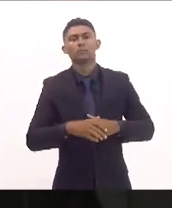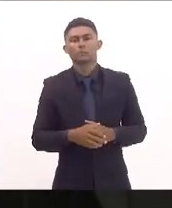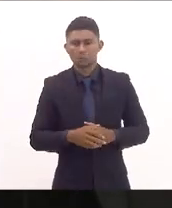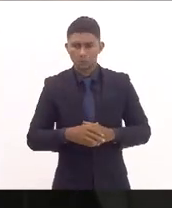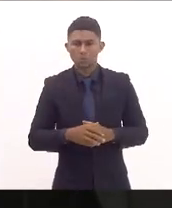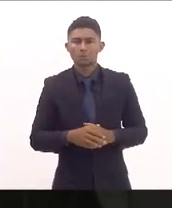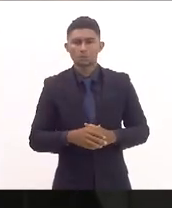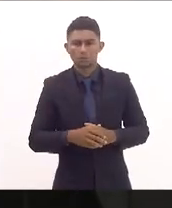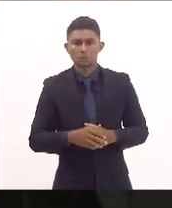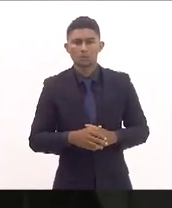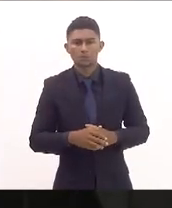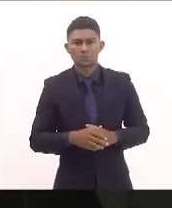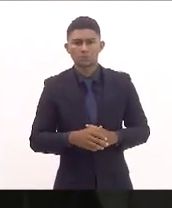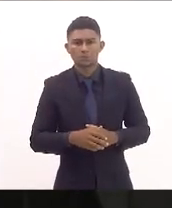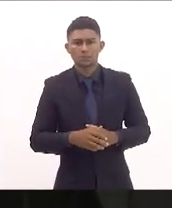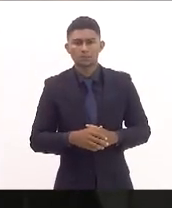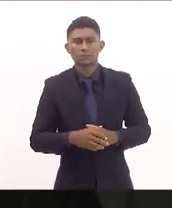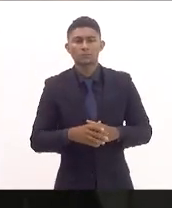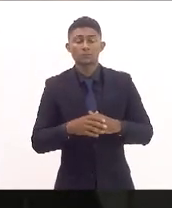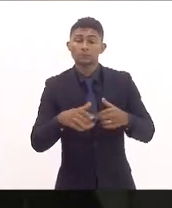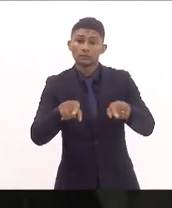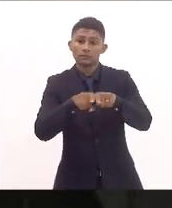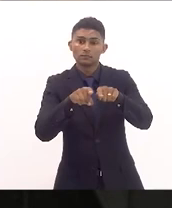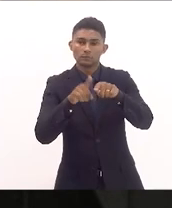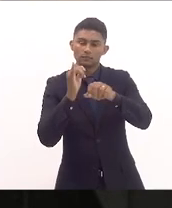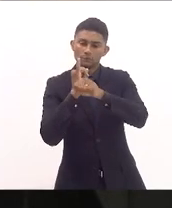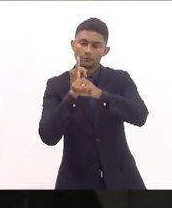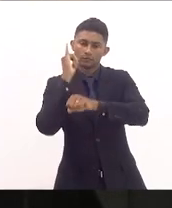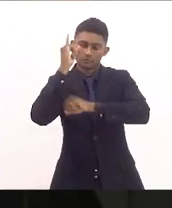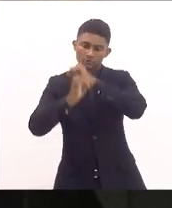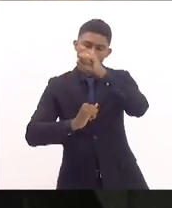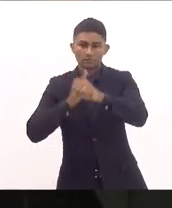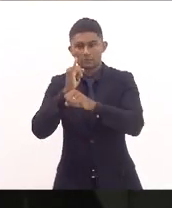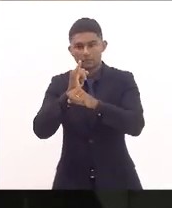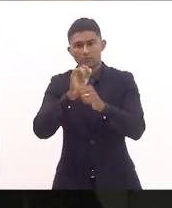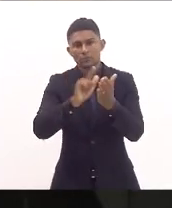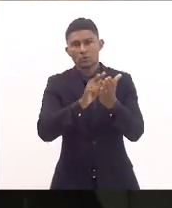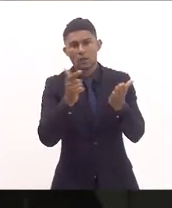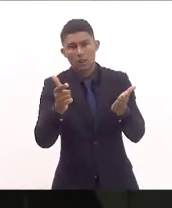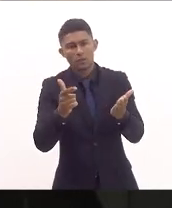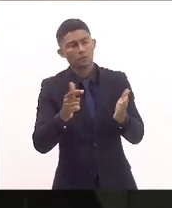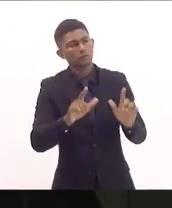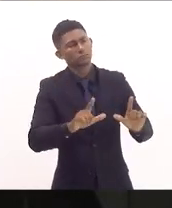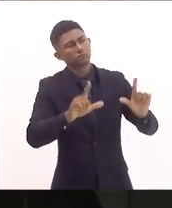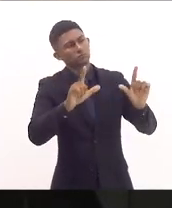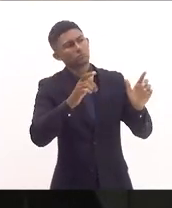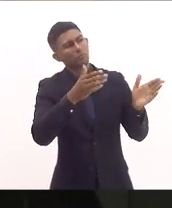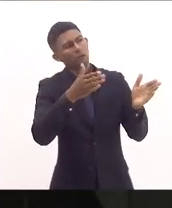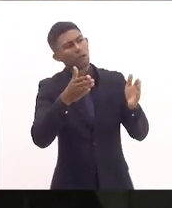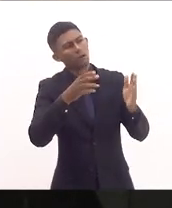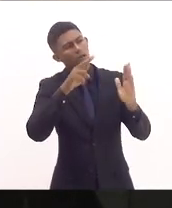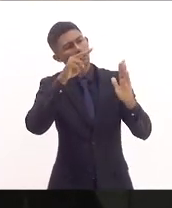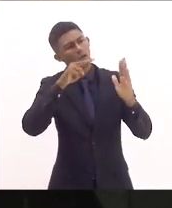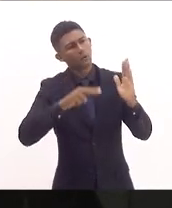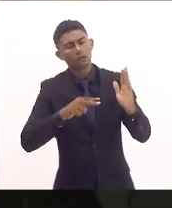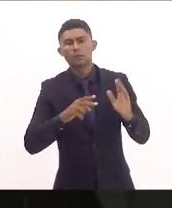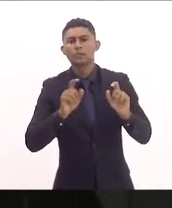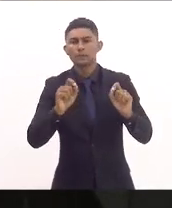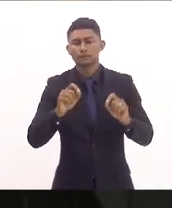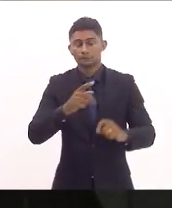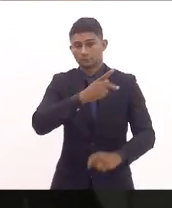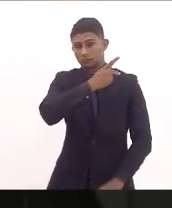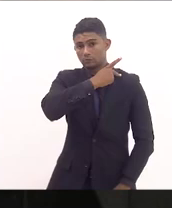mídia Oi tá internet e em que o Presidente da República